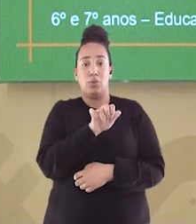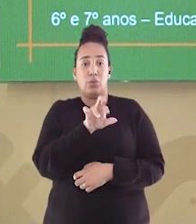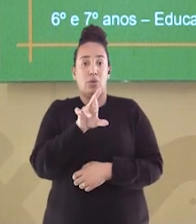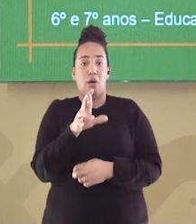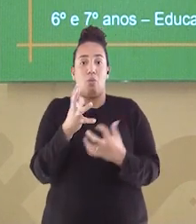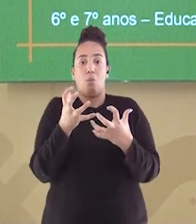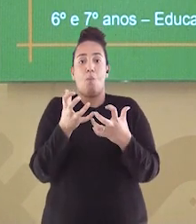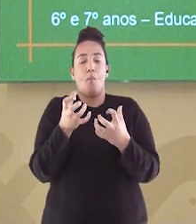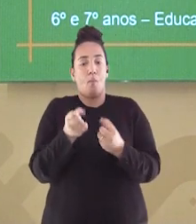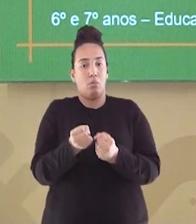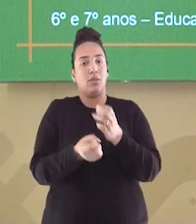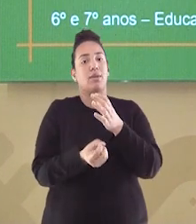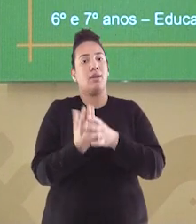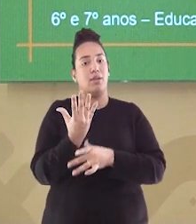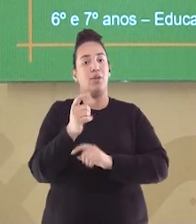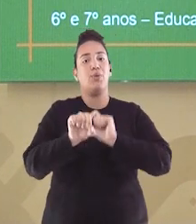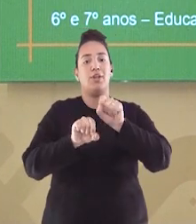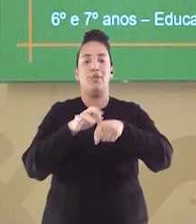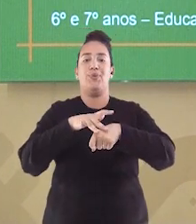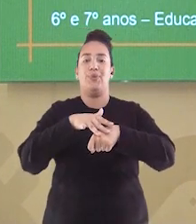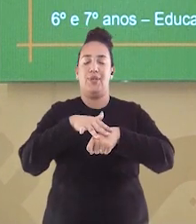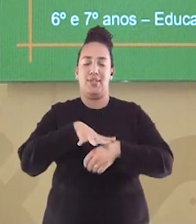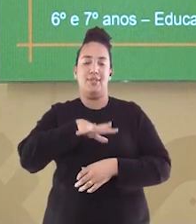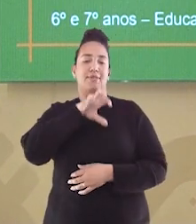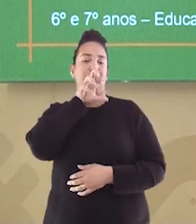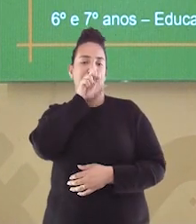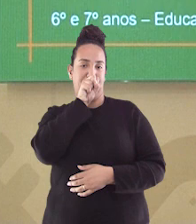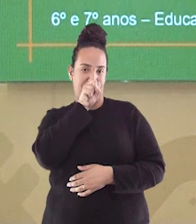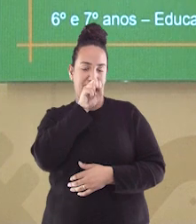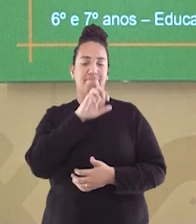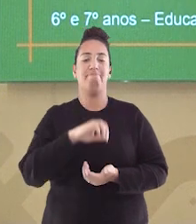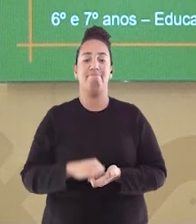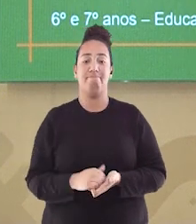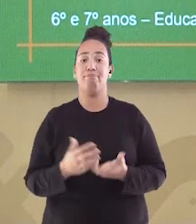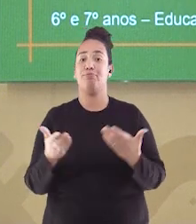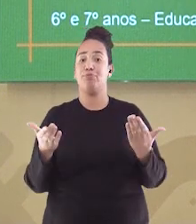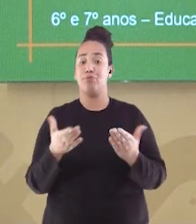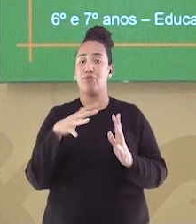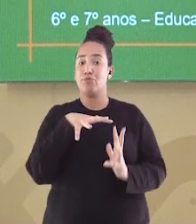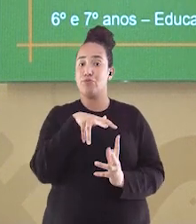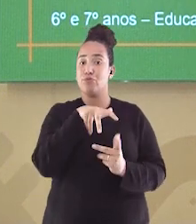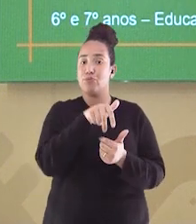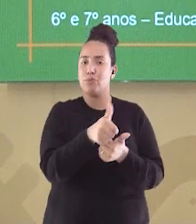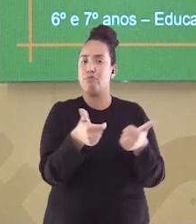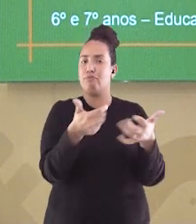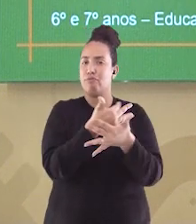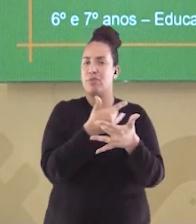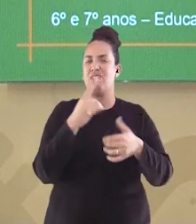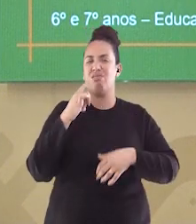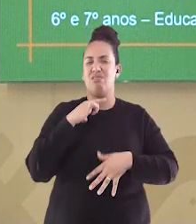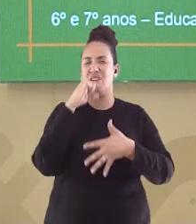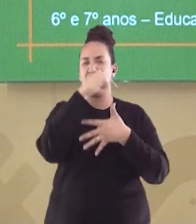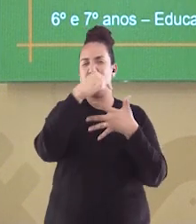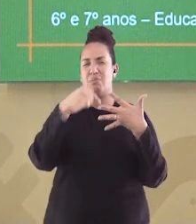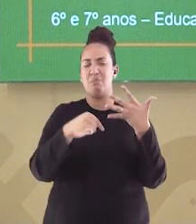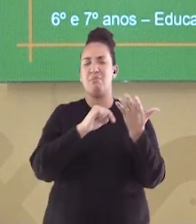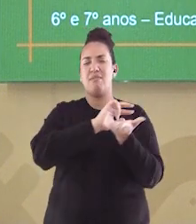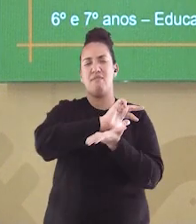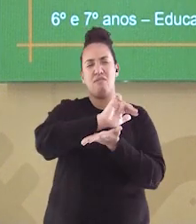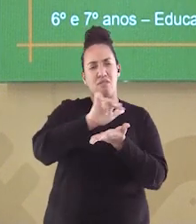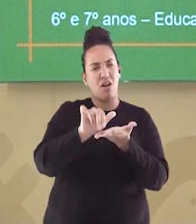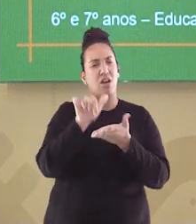favorece doenças respiratórias. E em um mundo cada vez mais urbano, gente, outros fatores como a poluição do ar acabam agravando